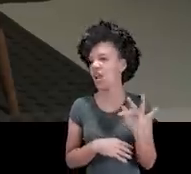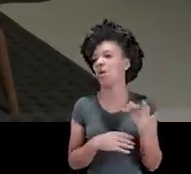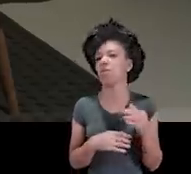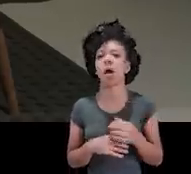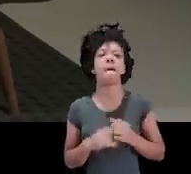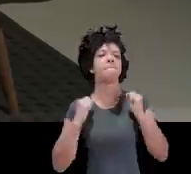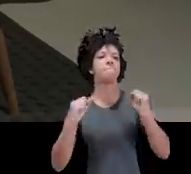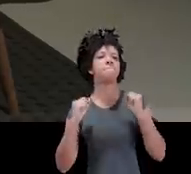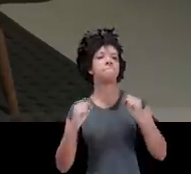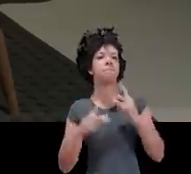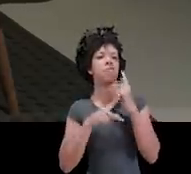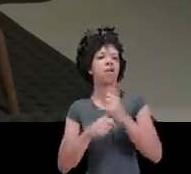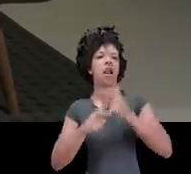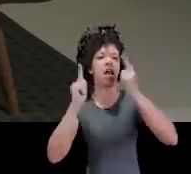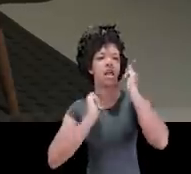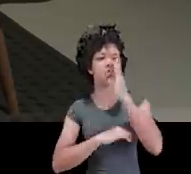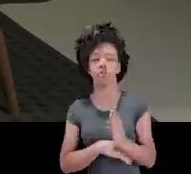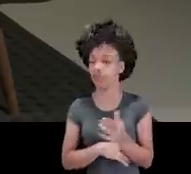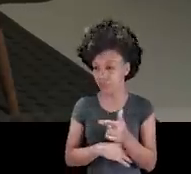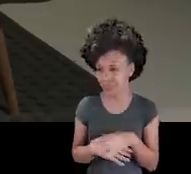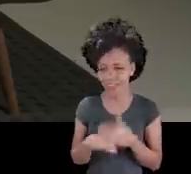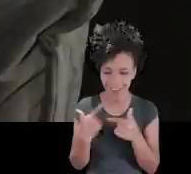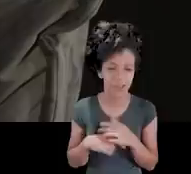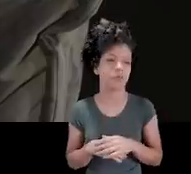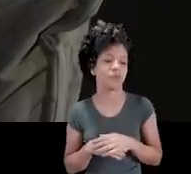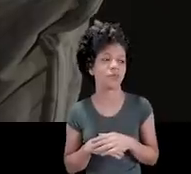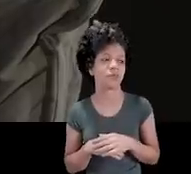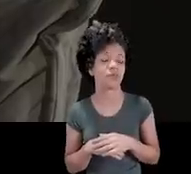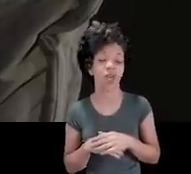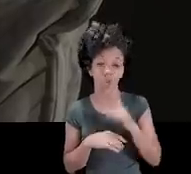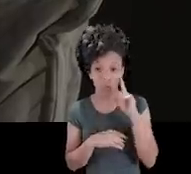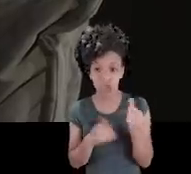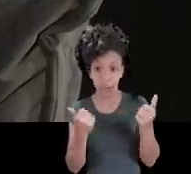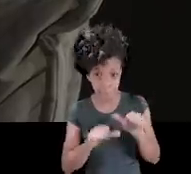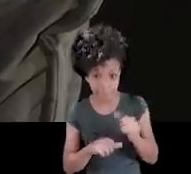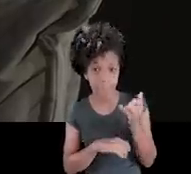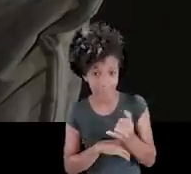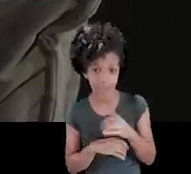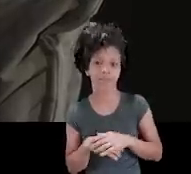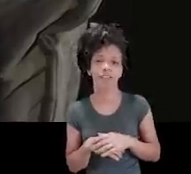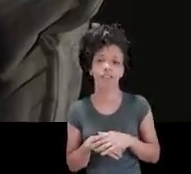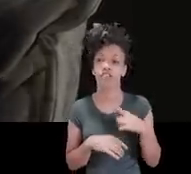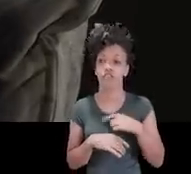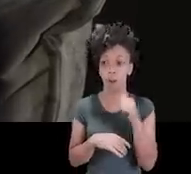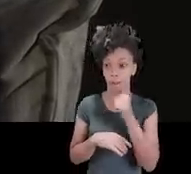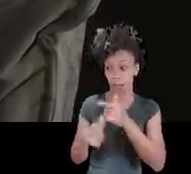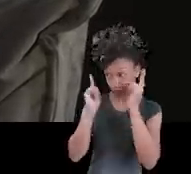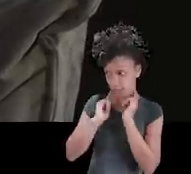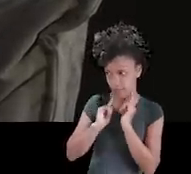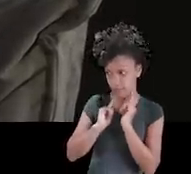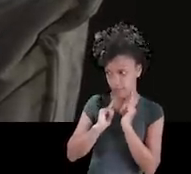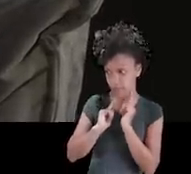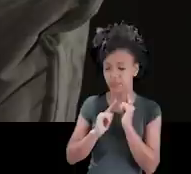pelos carecas do Brasil. Não tem, não sei o quê. Aí ele riu pra caramba, eu falei, o dia que vai dar merda vai ser o dia que tiver uma mulher careca. Eu falo isso. O